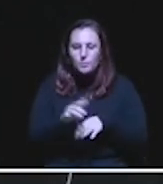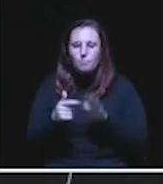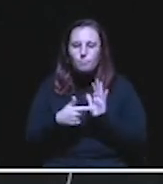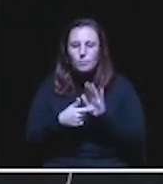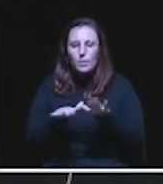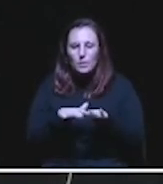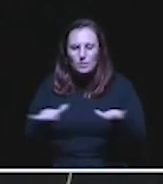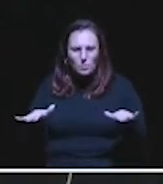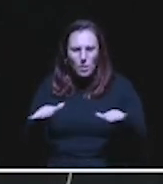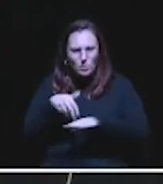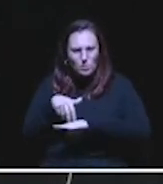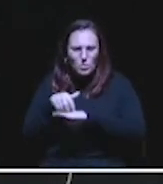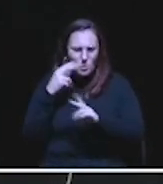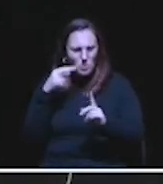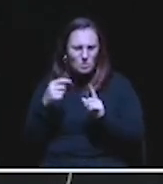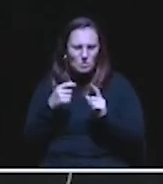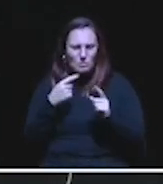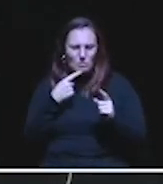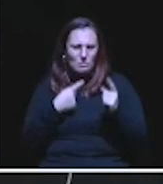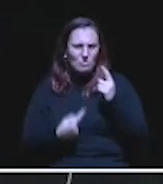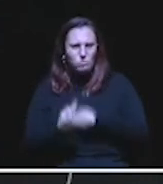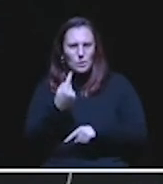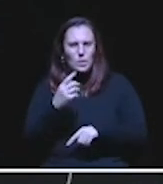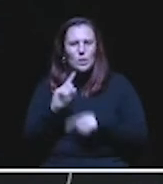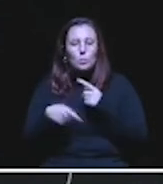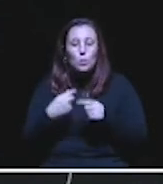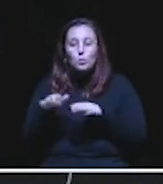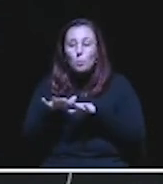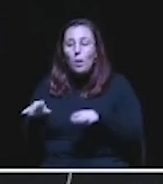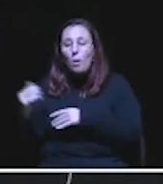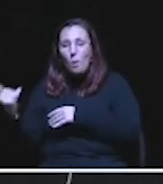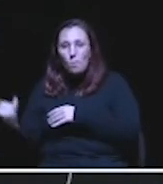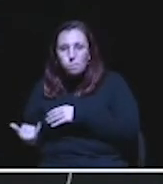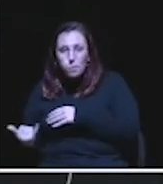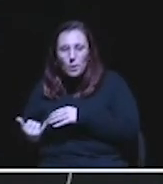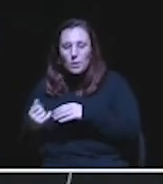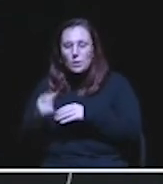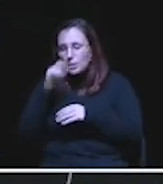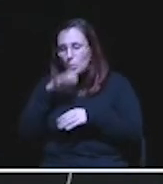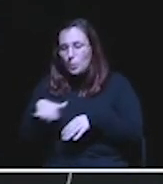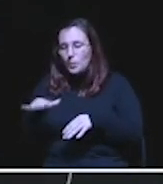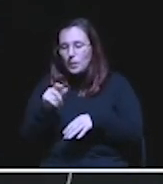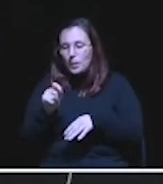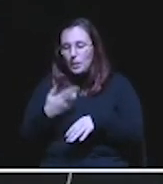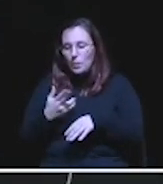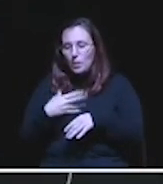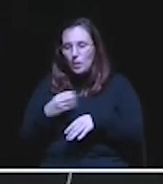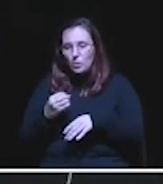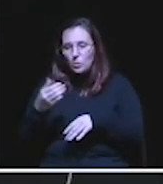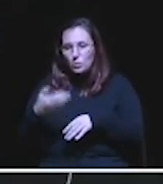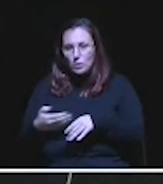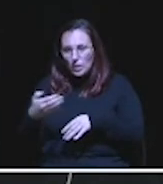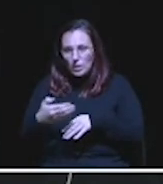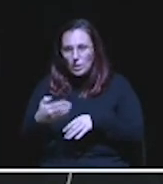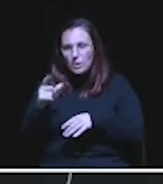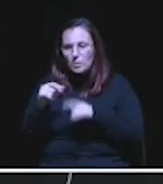numa visão absurda. Depois a revelação da existência de um segundo palco no Parque Eduardo VII. Depois a divulgação da imagem desse